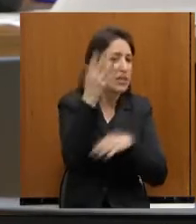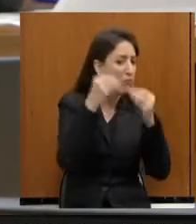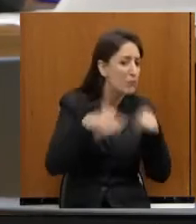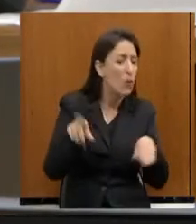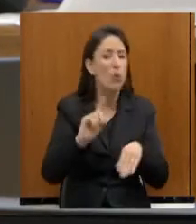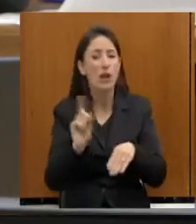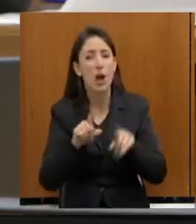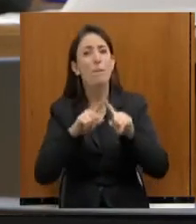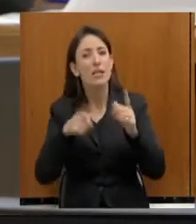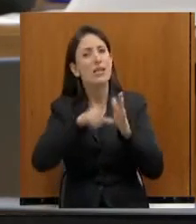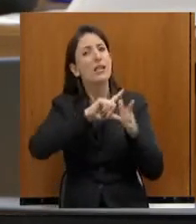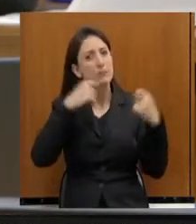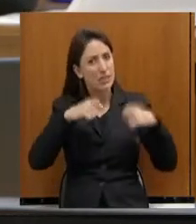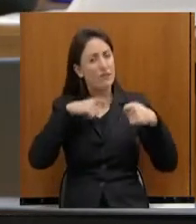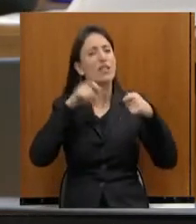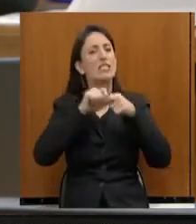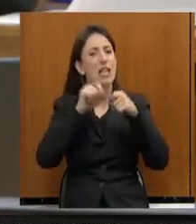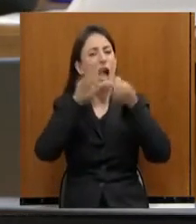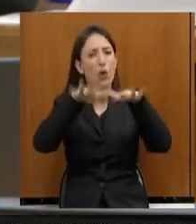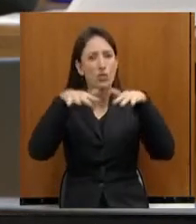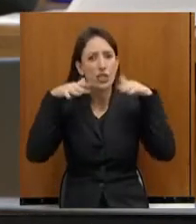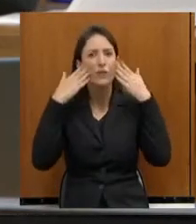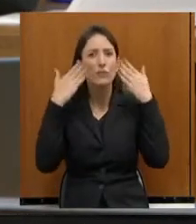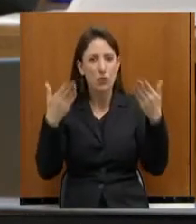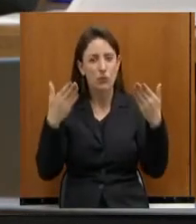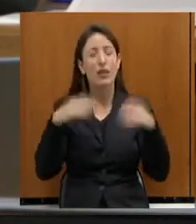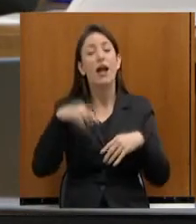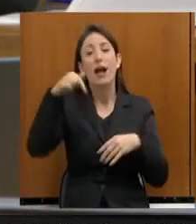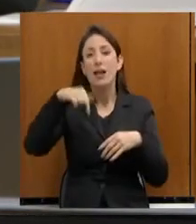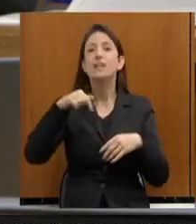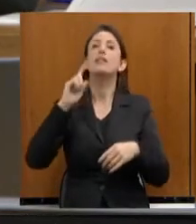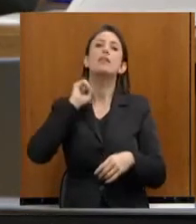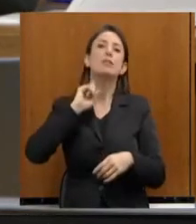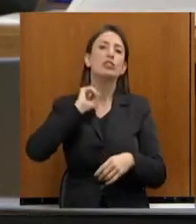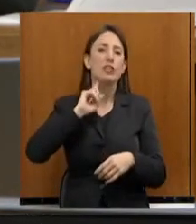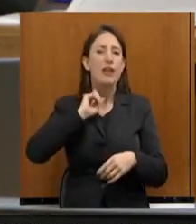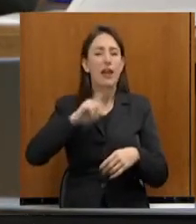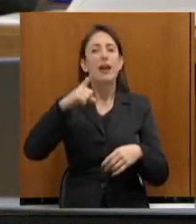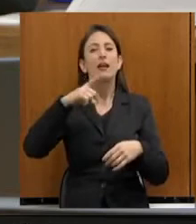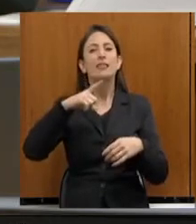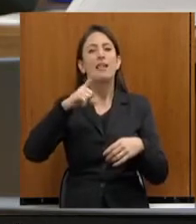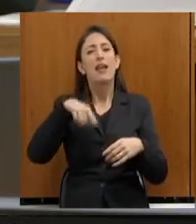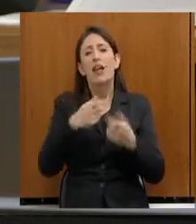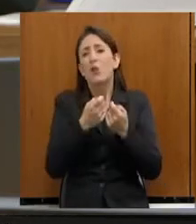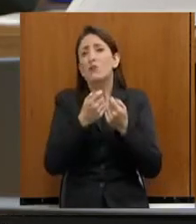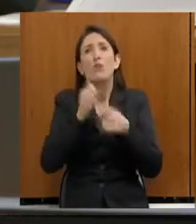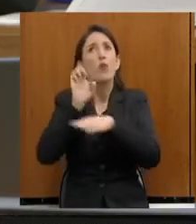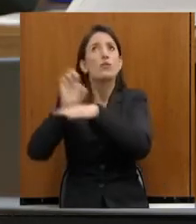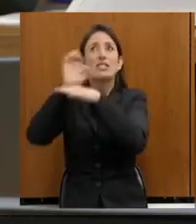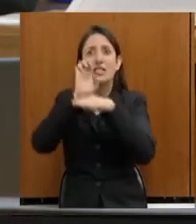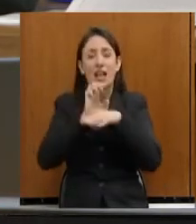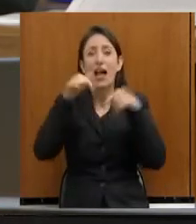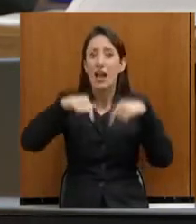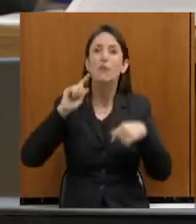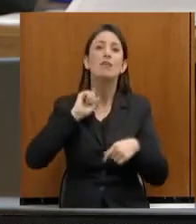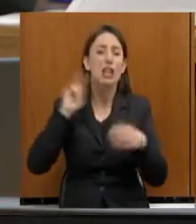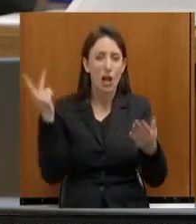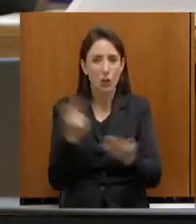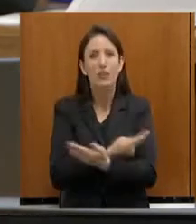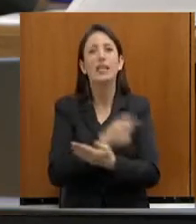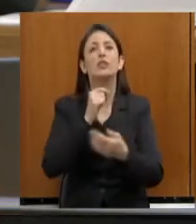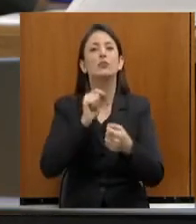sociedade e Minas Gerais São dos poucos estados que a licença ambiental ela é aprovada em um conselho né em